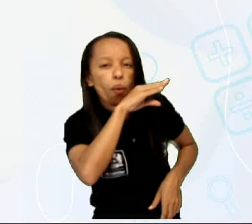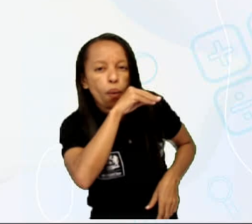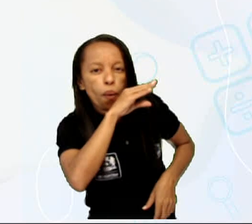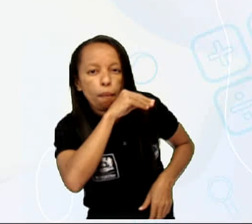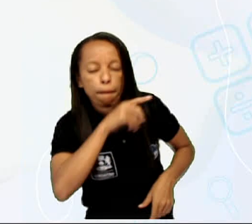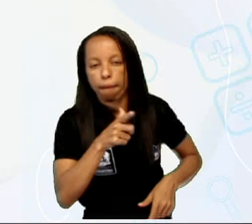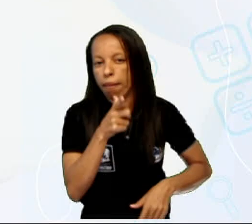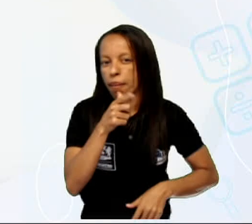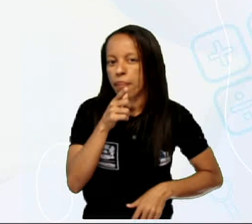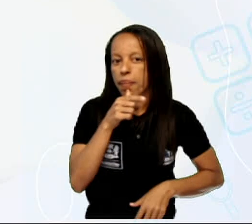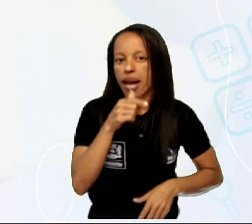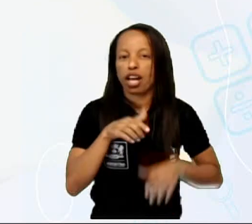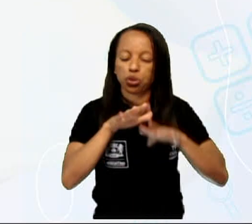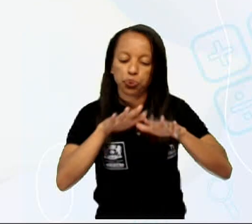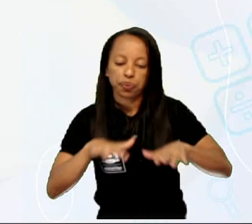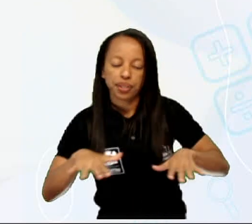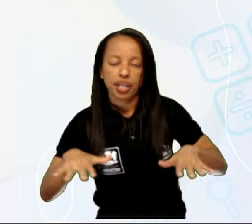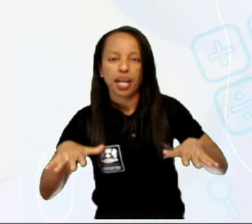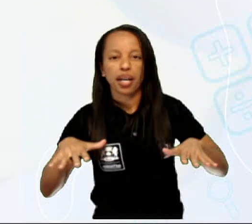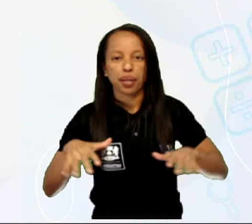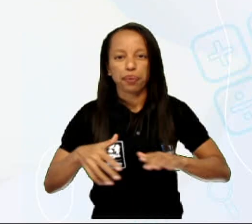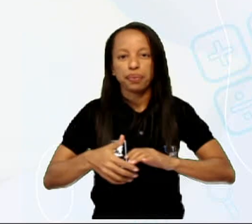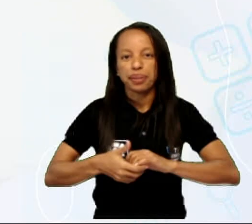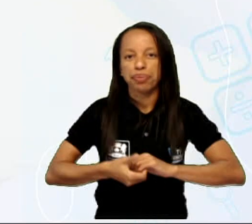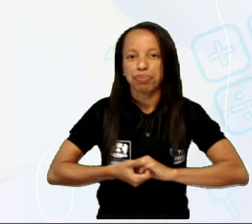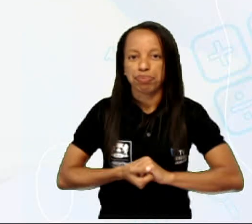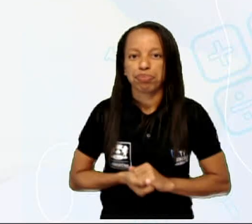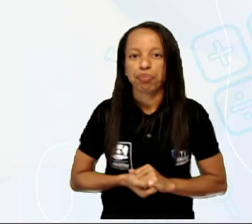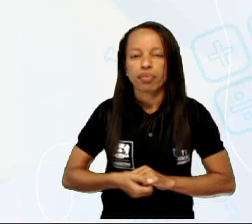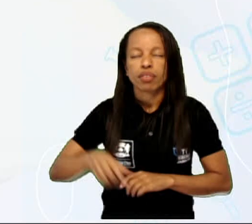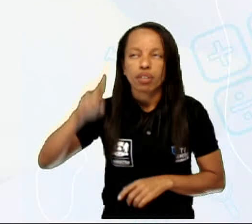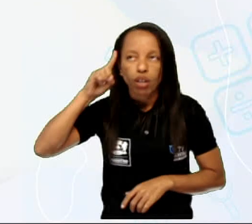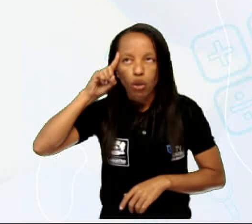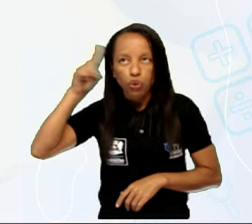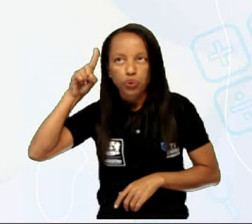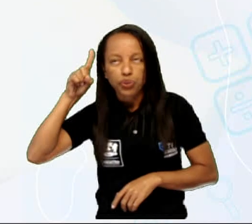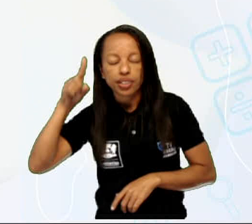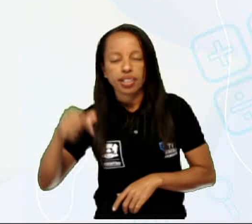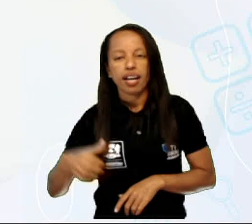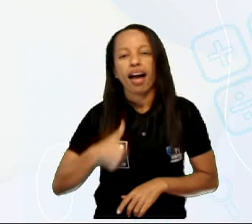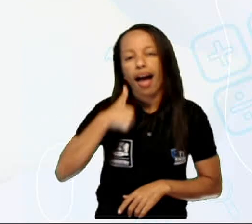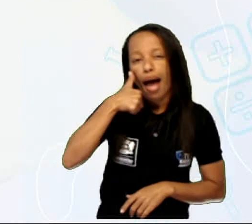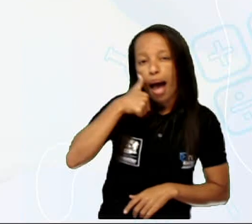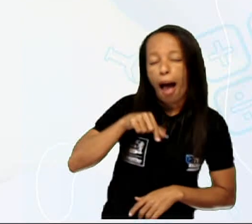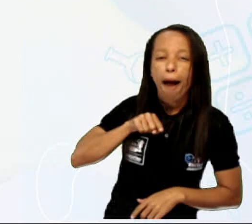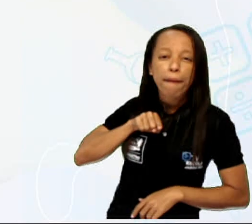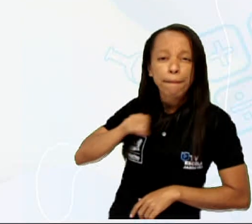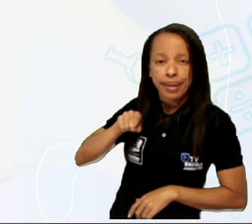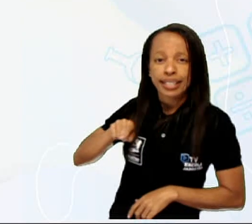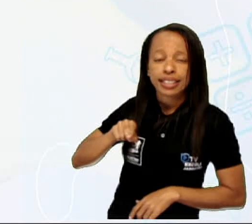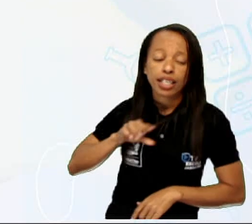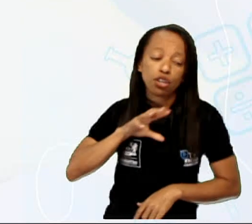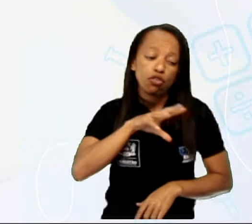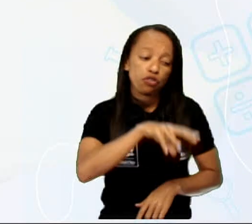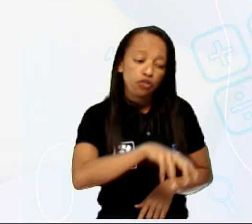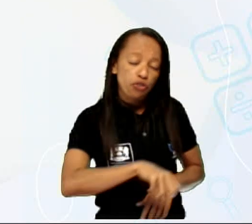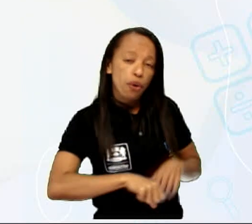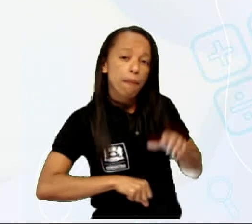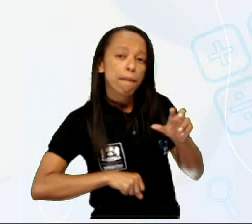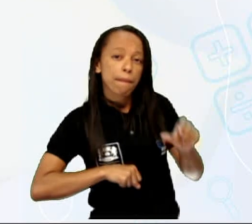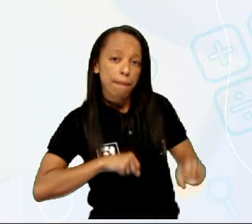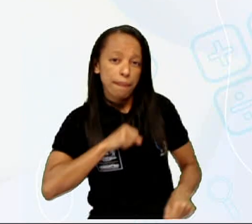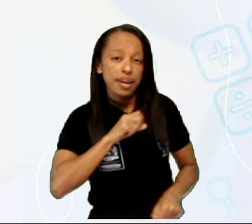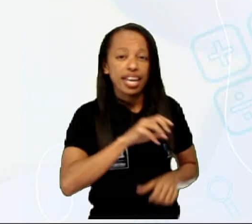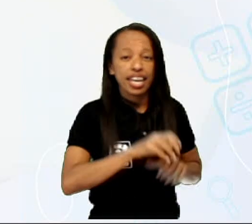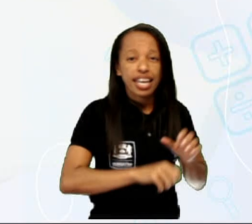e João provou que era exato. Um dia a mãe de João Grilo foi buscar água à tardinha. Deixou João